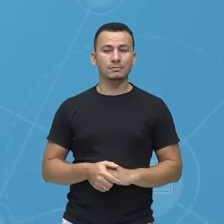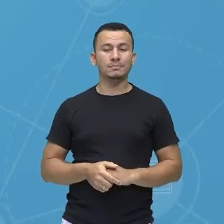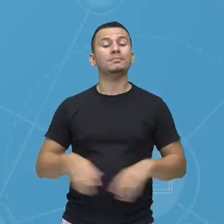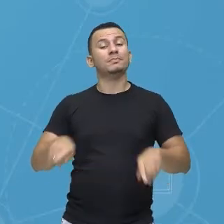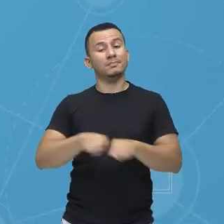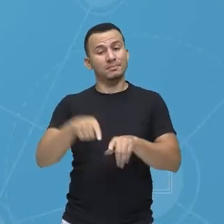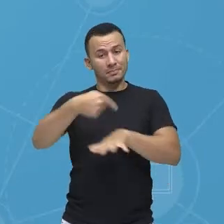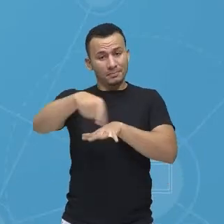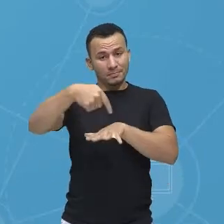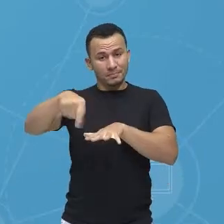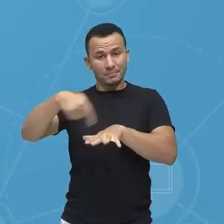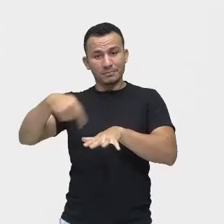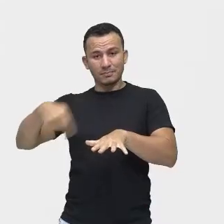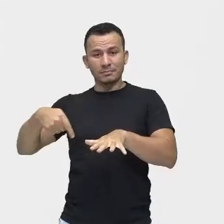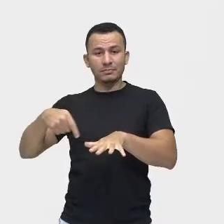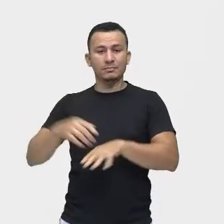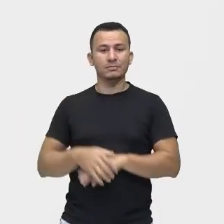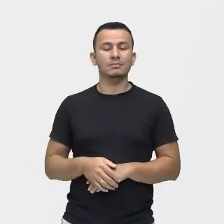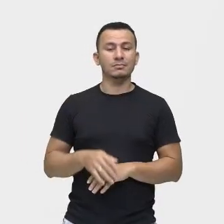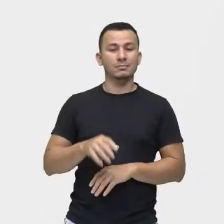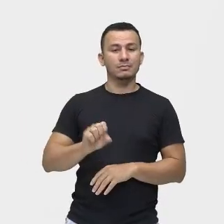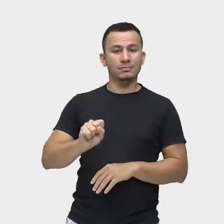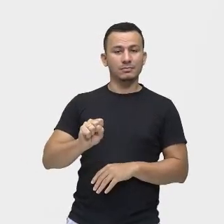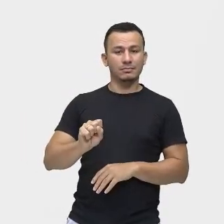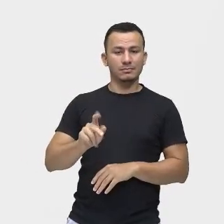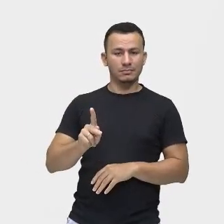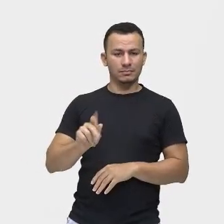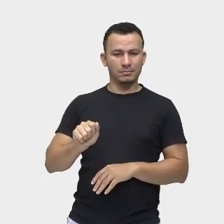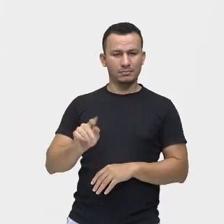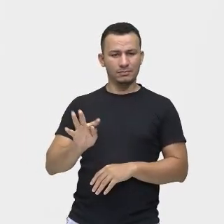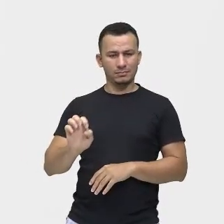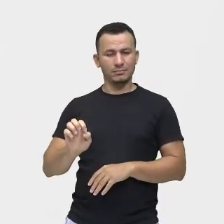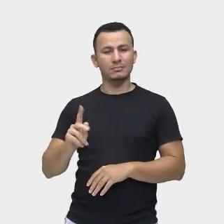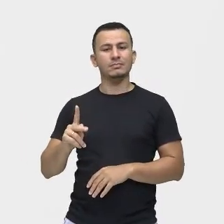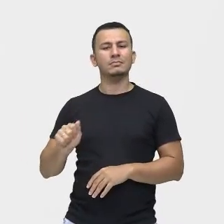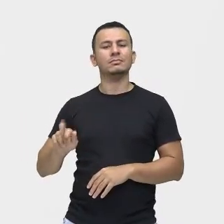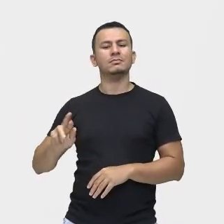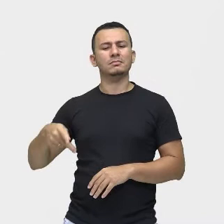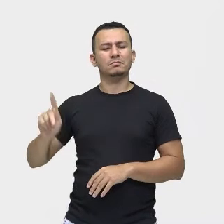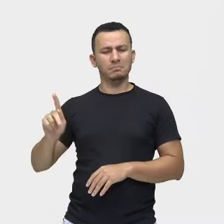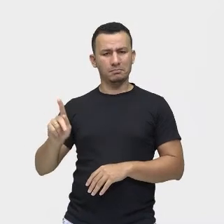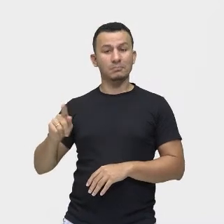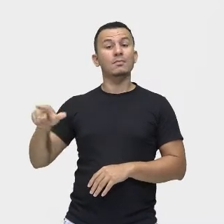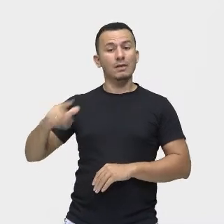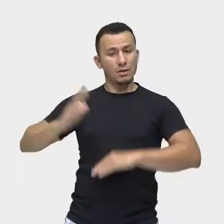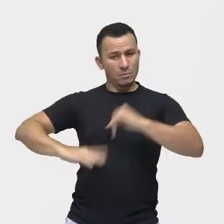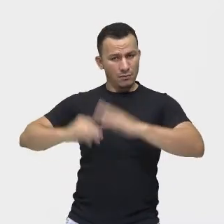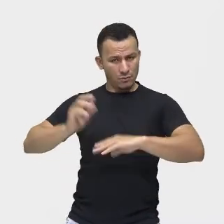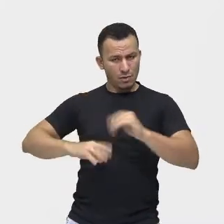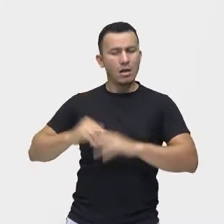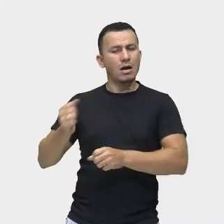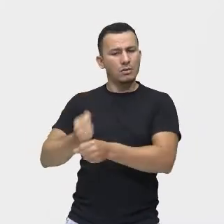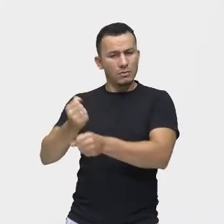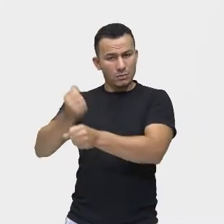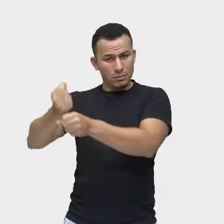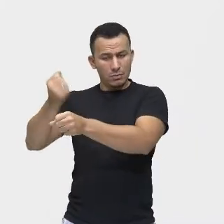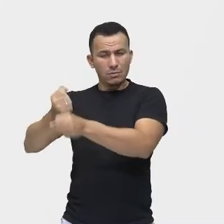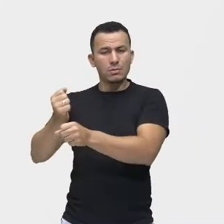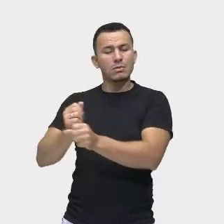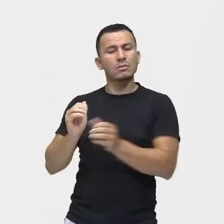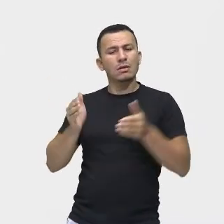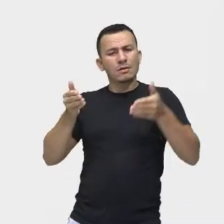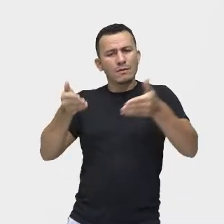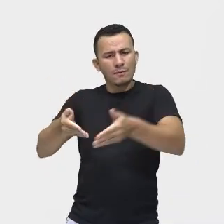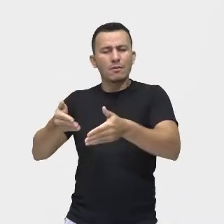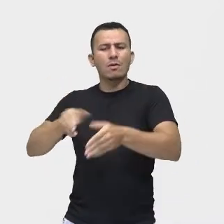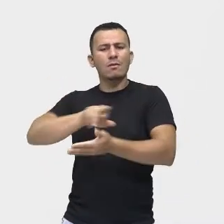a modalidade skate park, onde as pistas são construídas e muito bem projetadas, pensando em cada